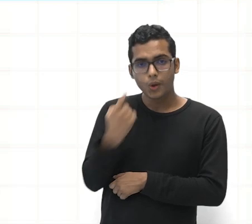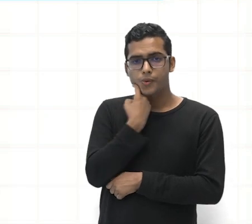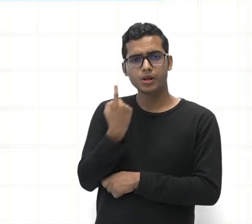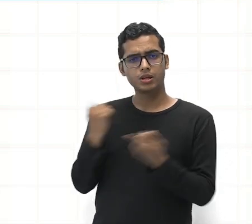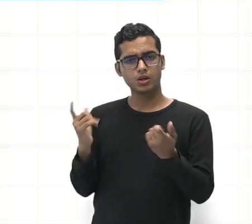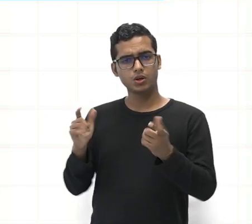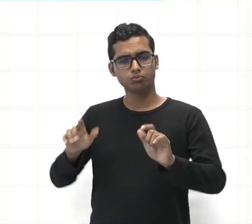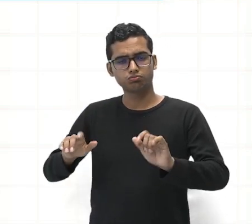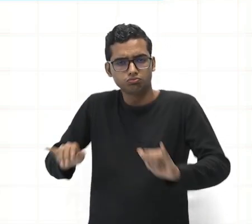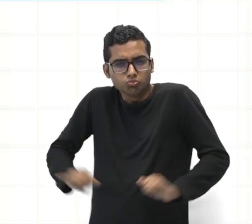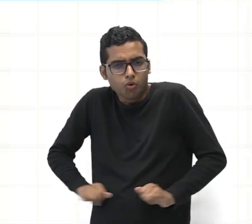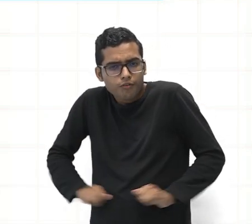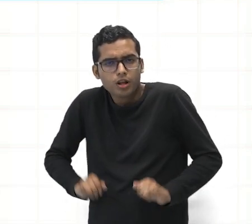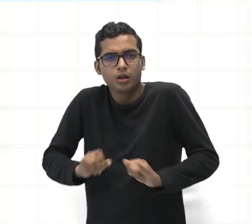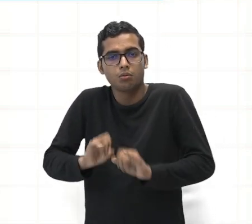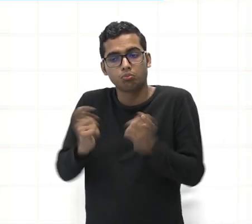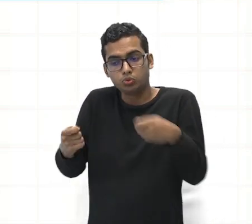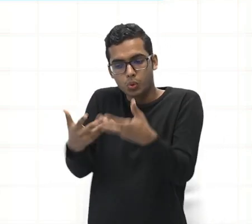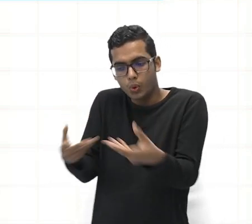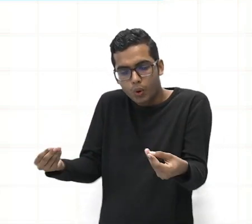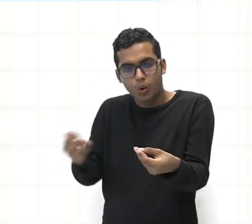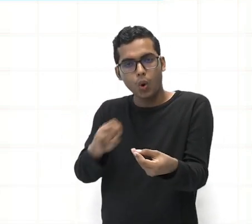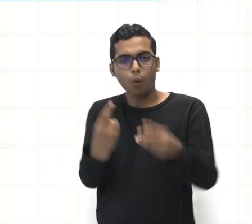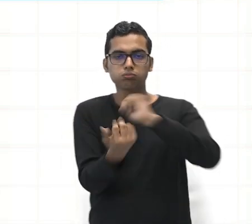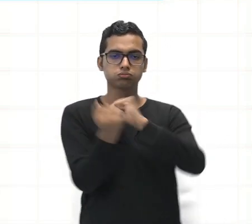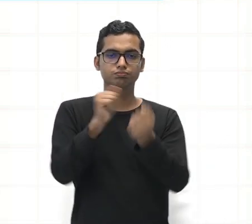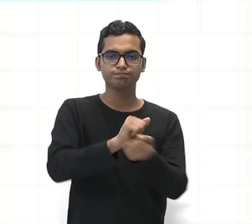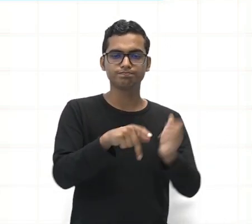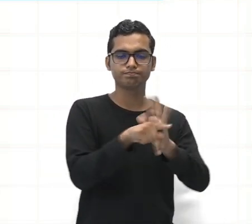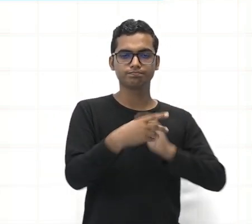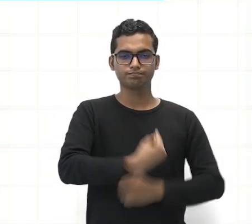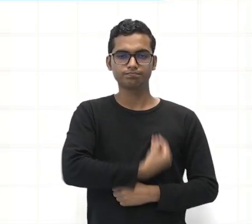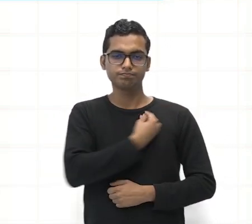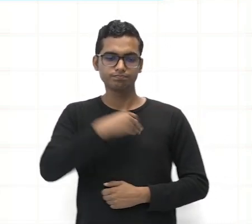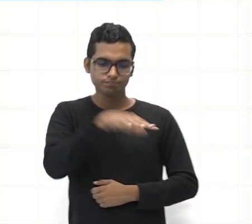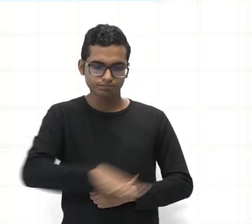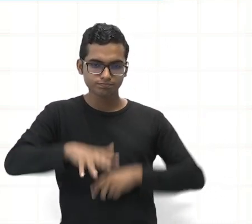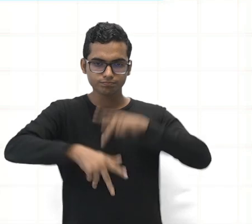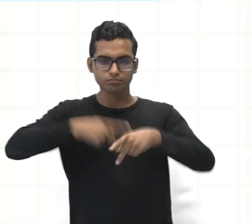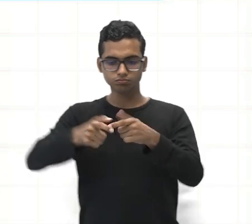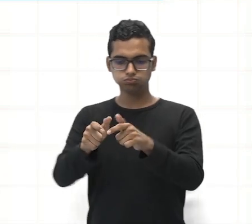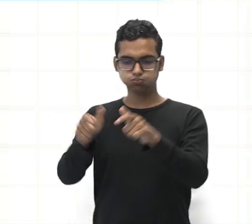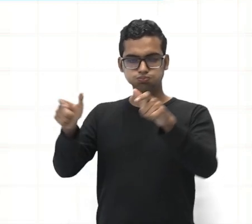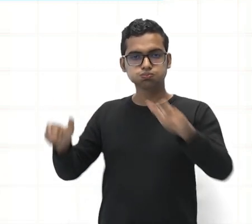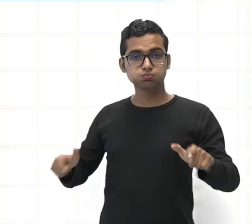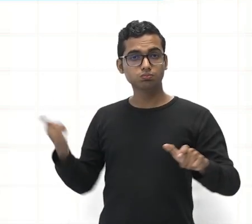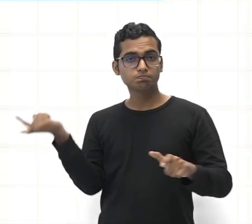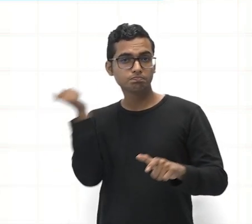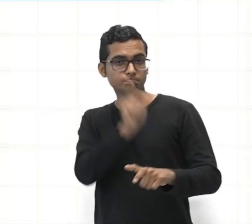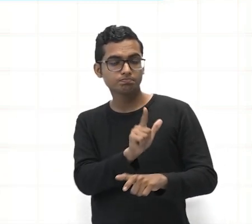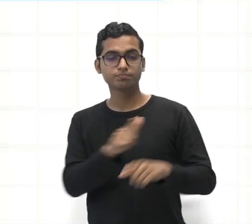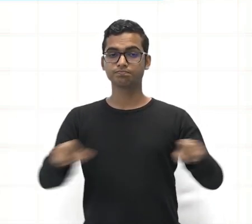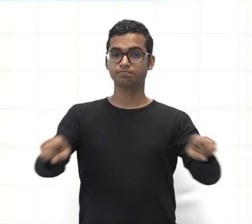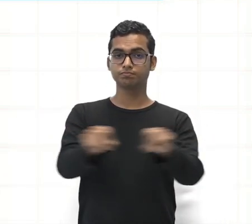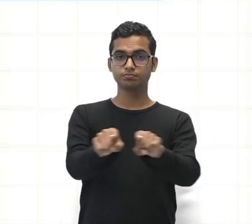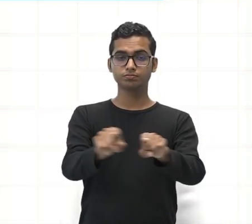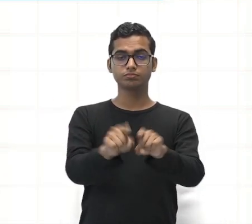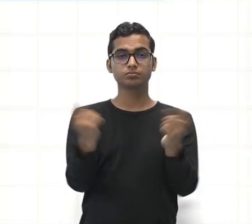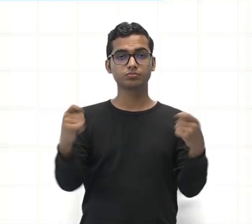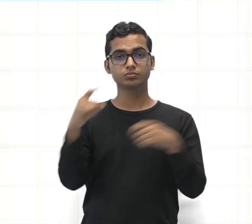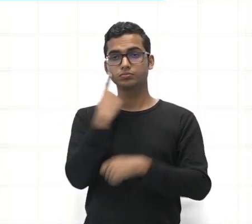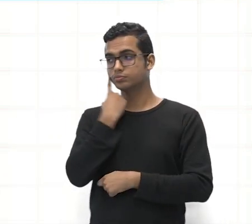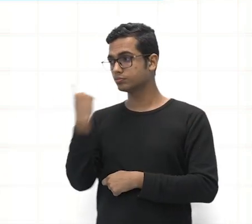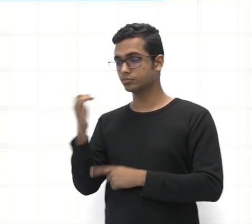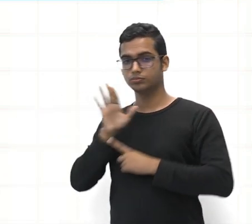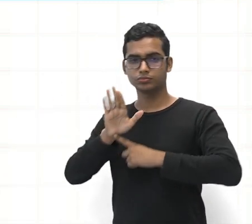se ambientar tão bem naquele novo local que aquela população vai crescer demais. E também a gente pode